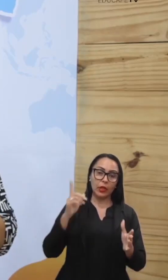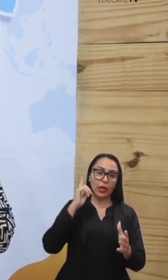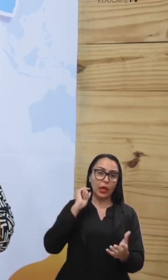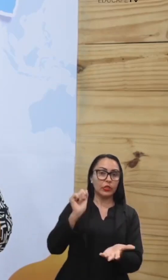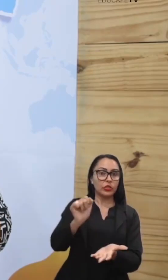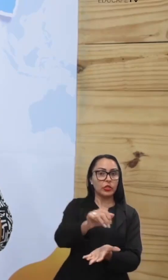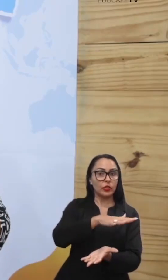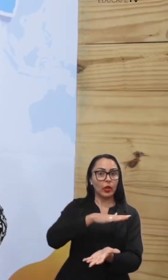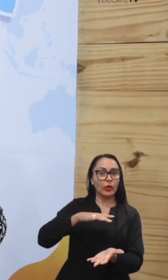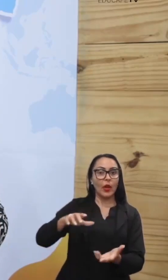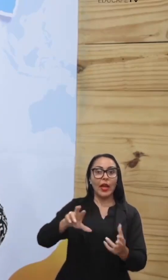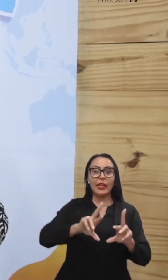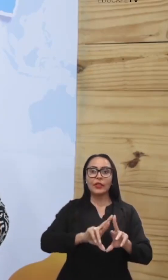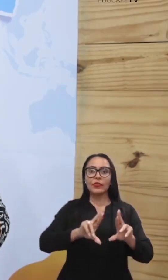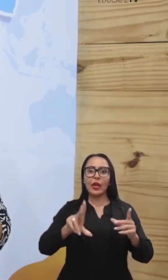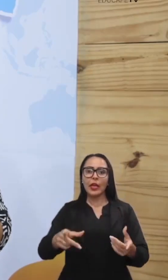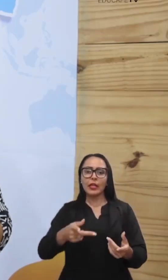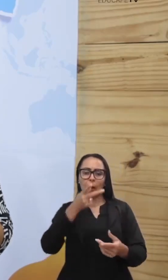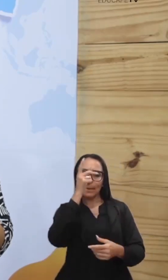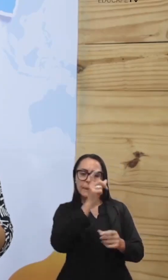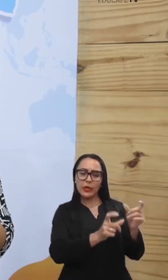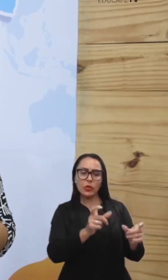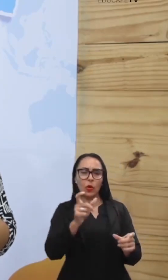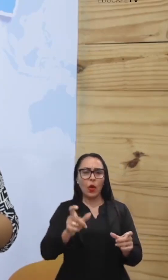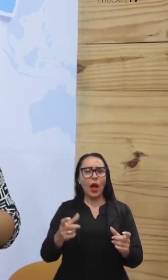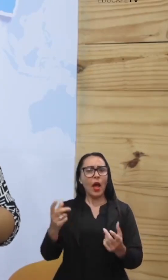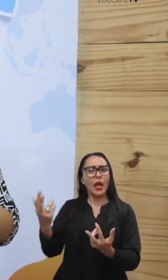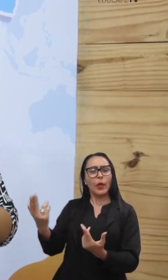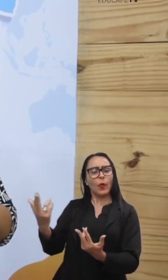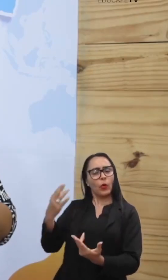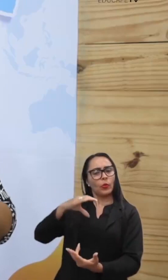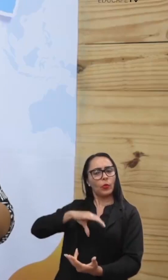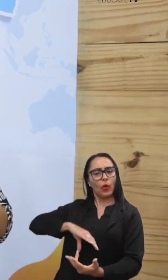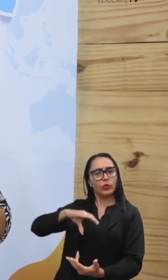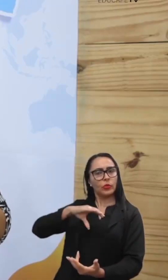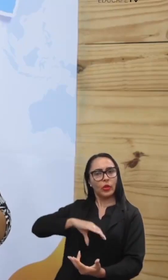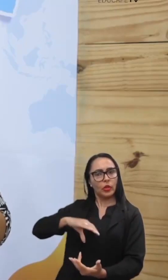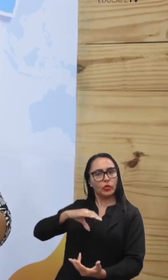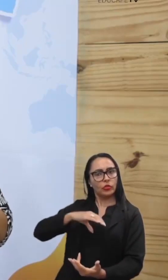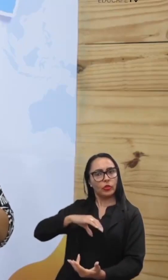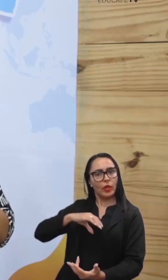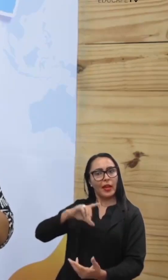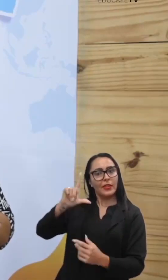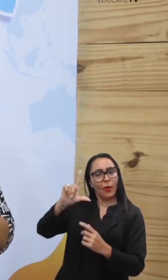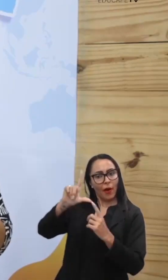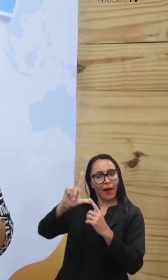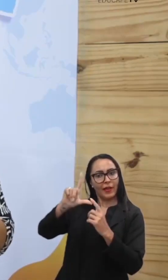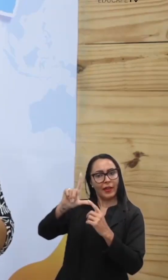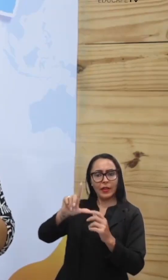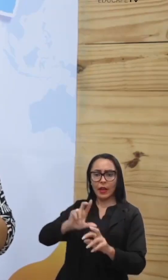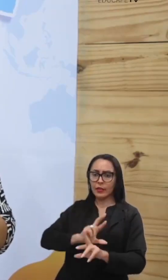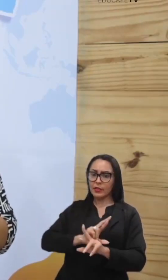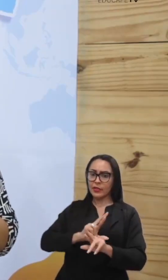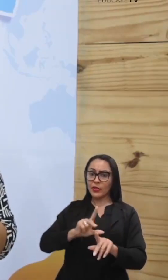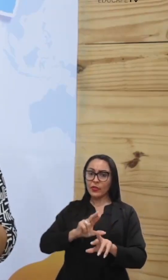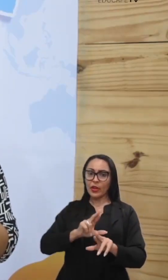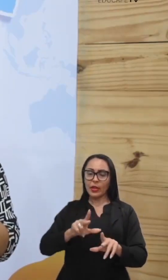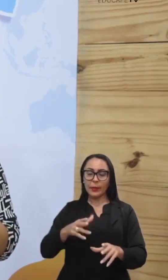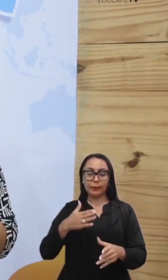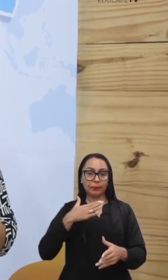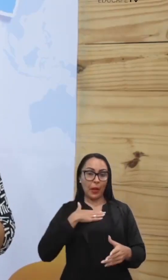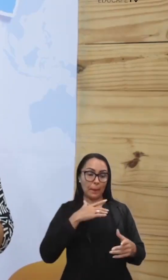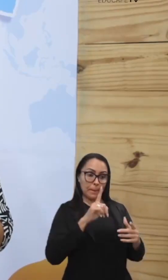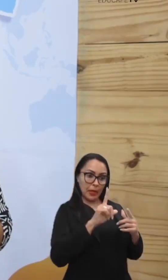é diferente de cada pessoa, assim como na língua portuguesa, a letra é um tanto diferente. A minha letra